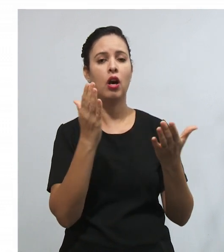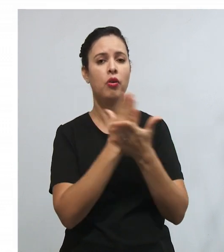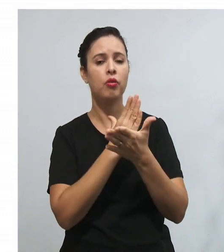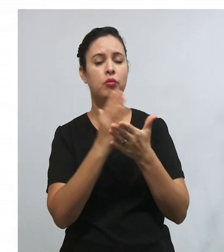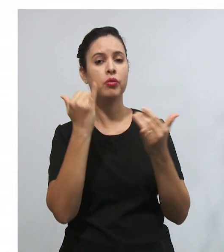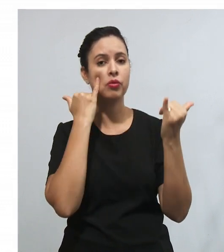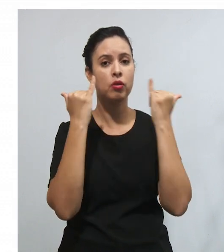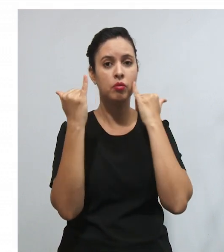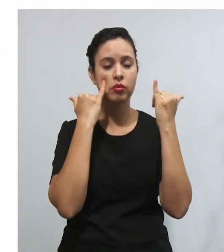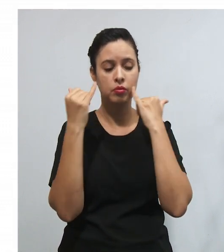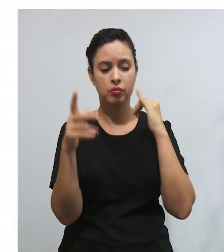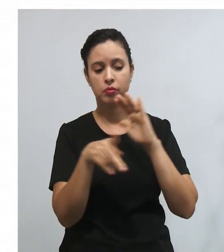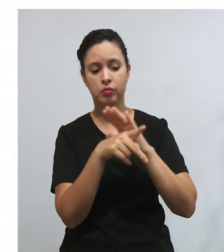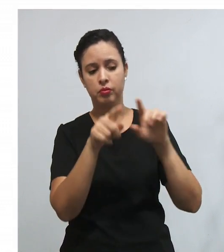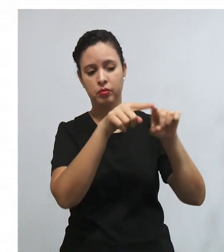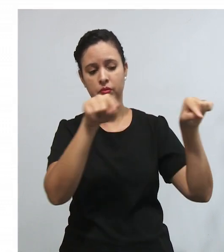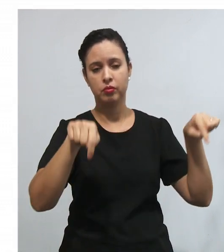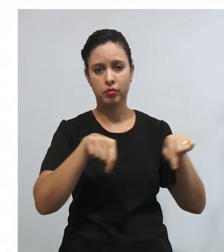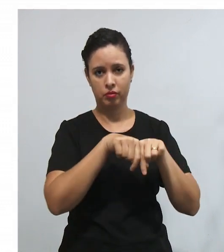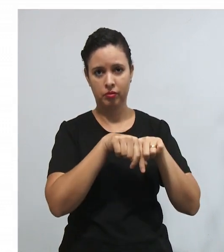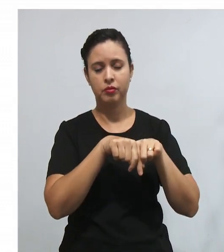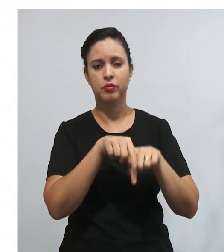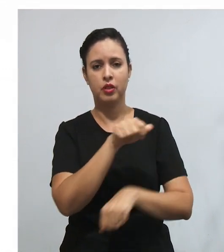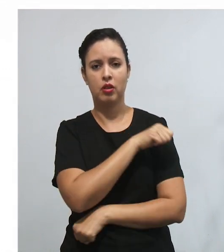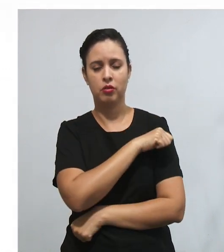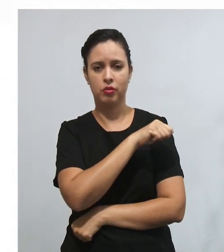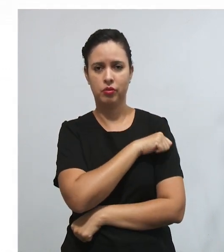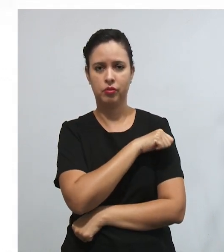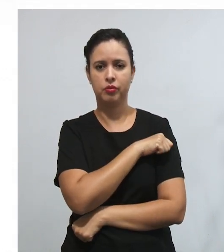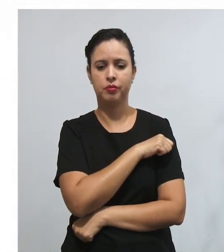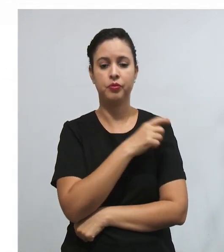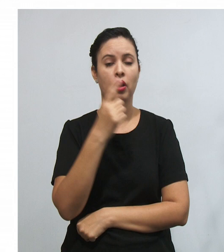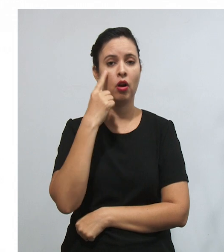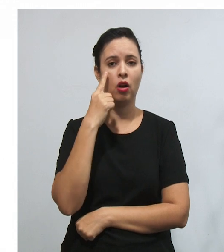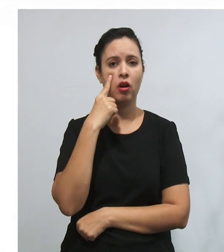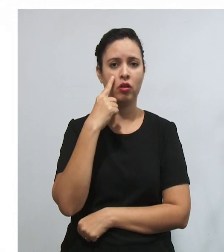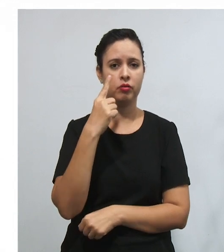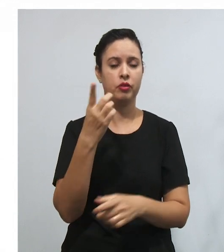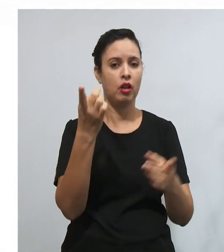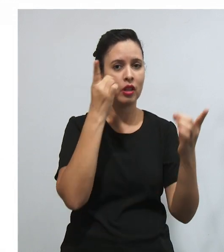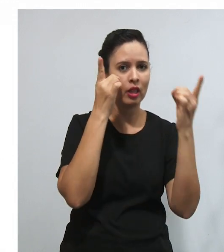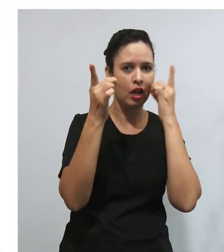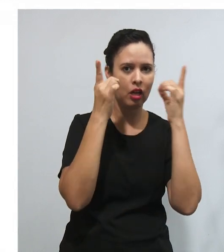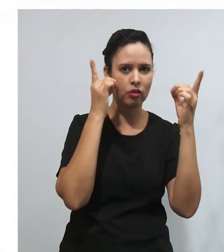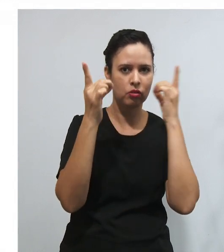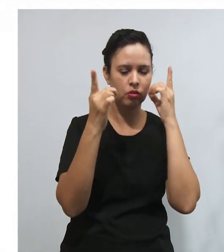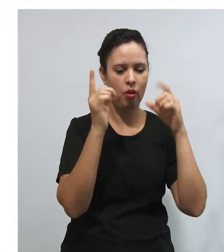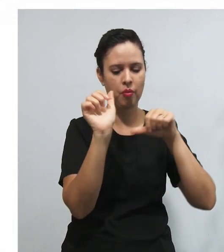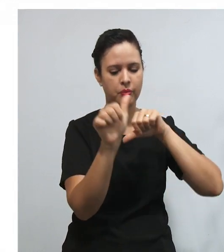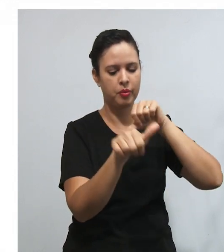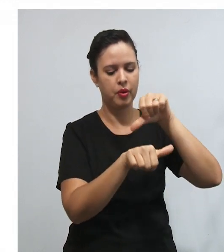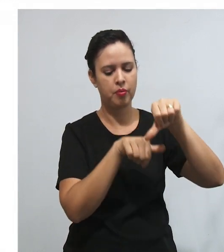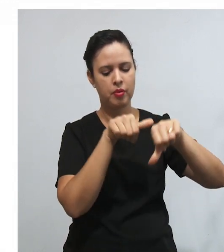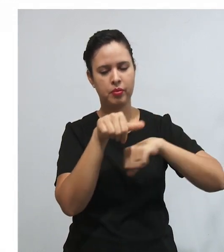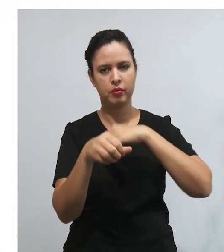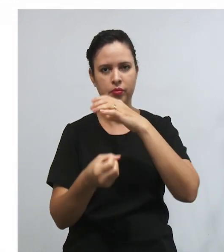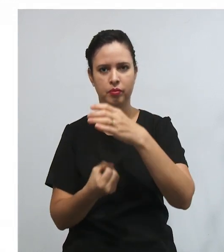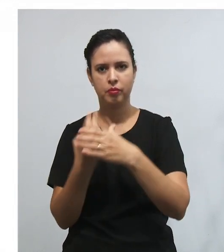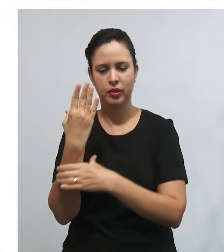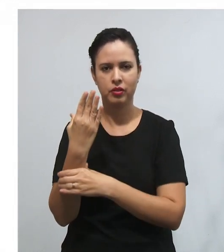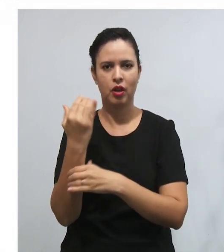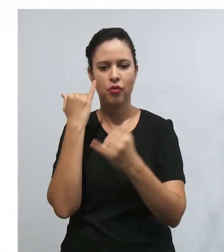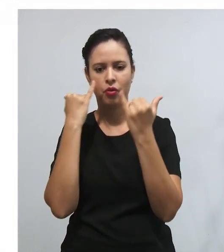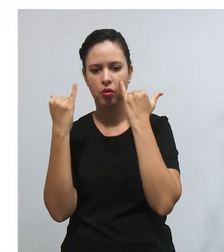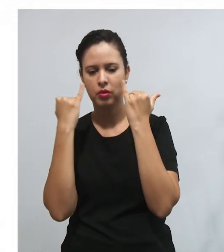a respeito dessa turma. E depois de processar esses dados, vamos imaginar que foi gerado esse gráfico aqui. Da minha turma aqui